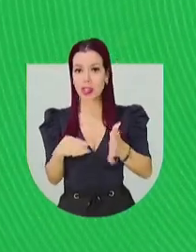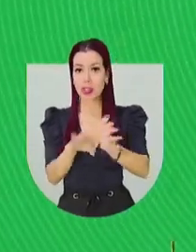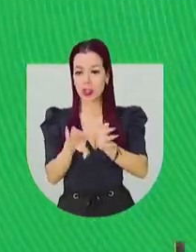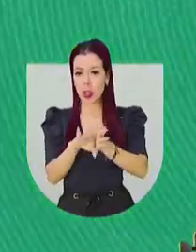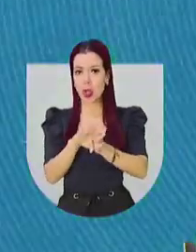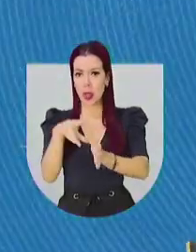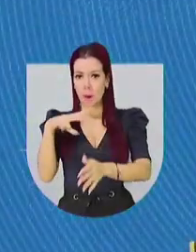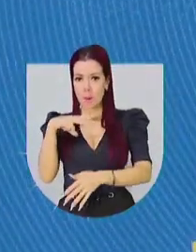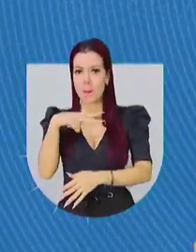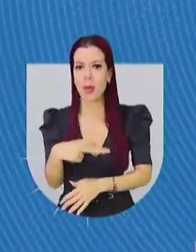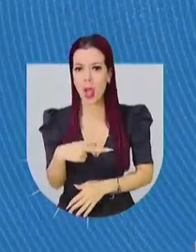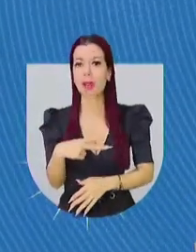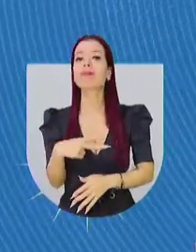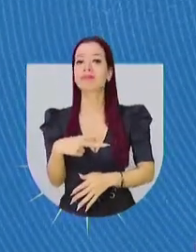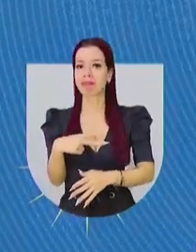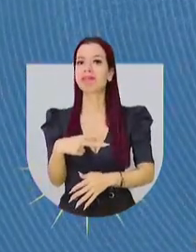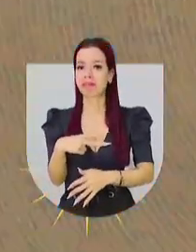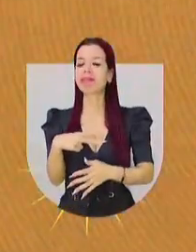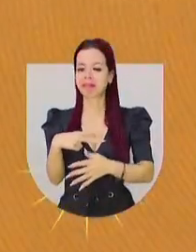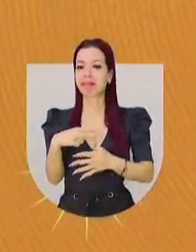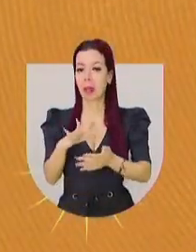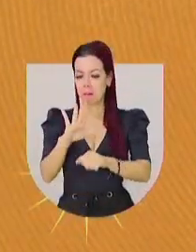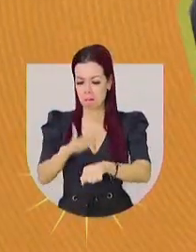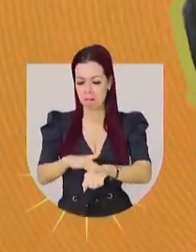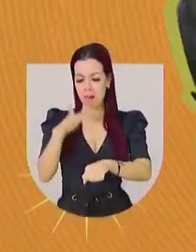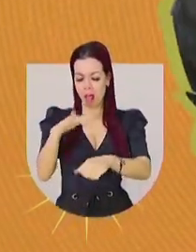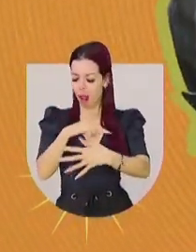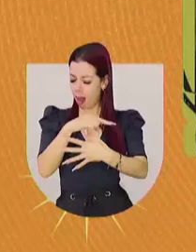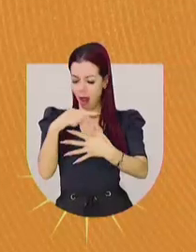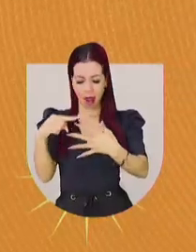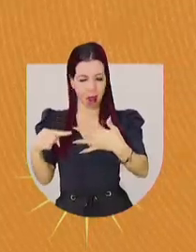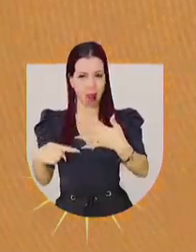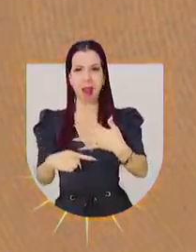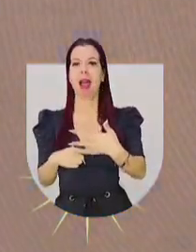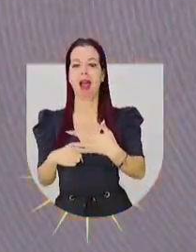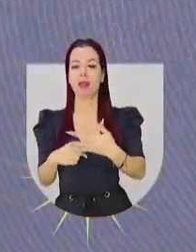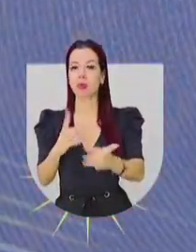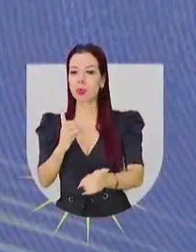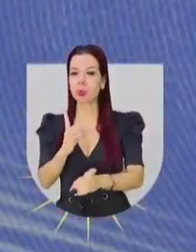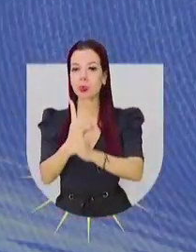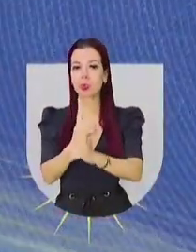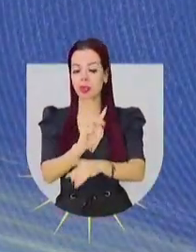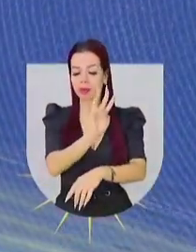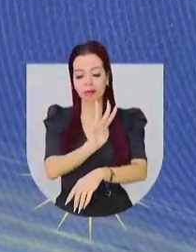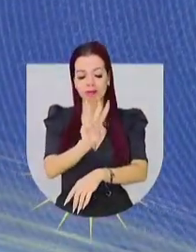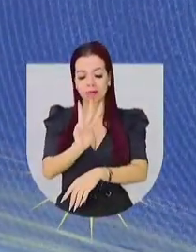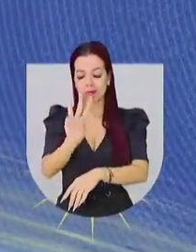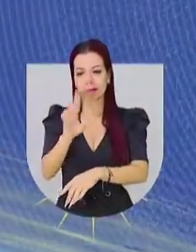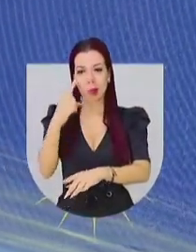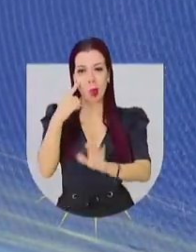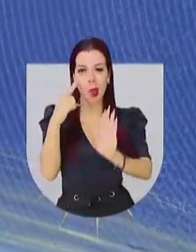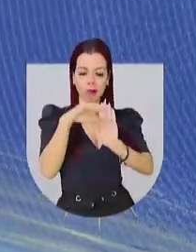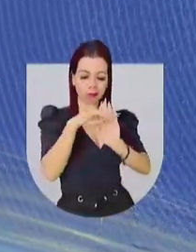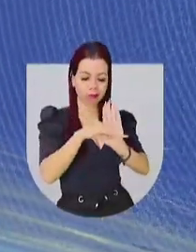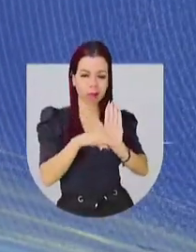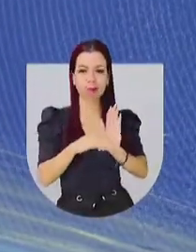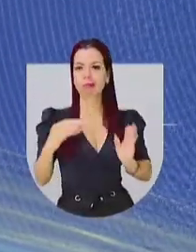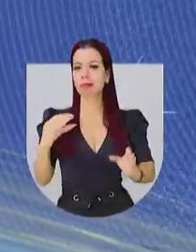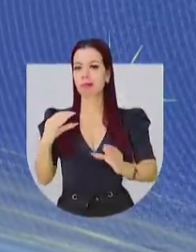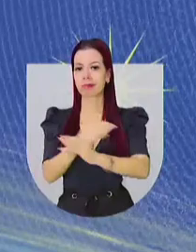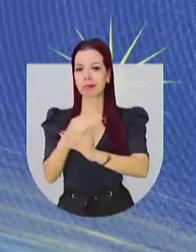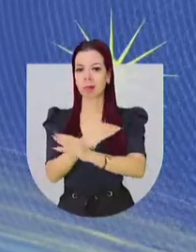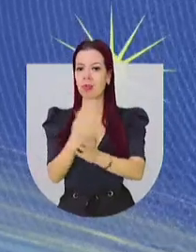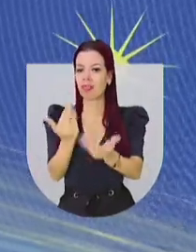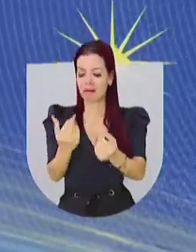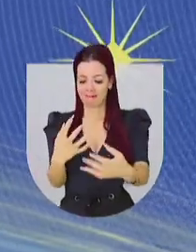de Portugal, Sandra Sá e Olodum, Teodoro e Sampaio e muito mais. Acesse o site e confira a programação